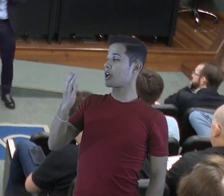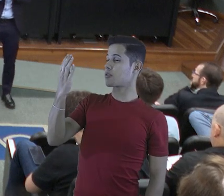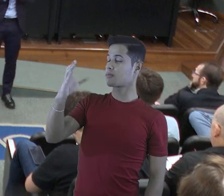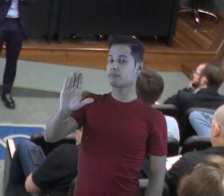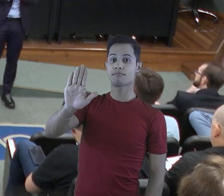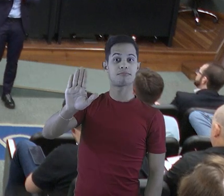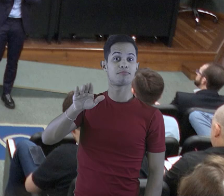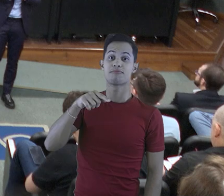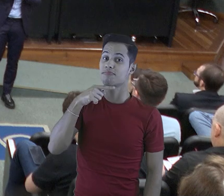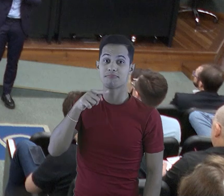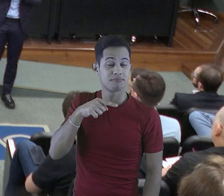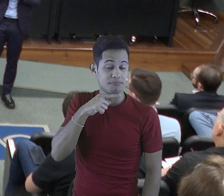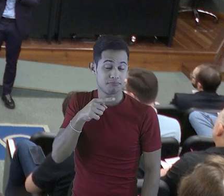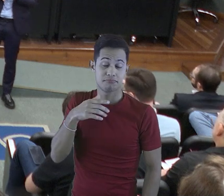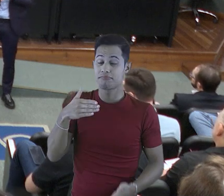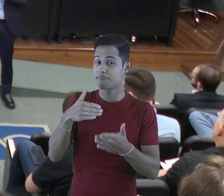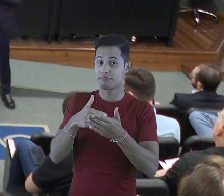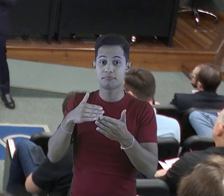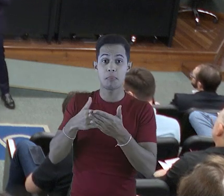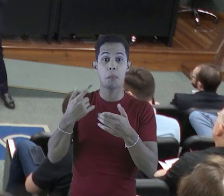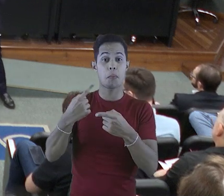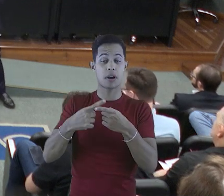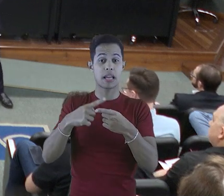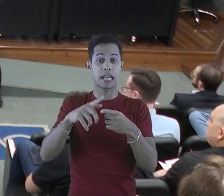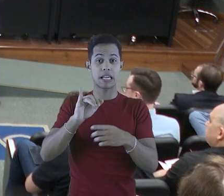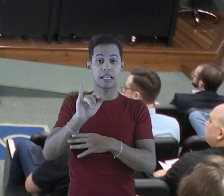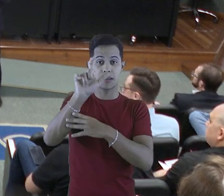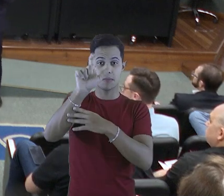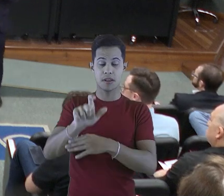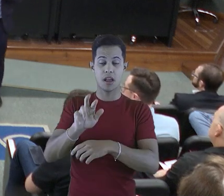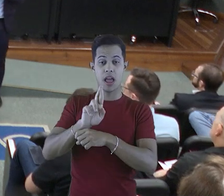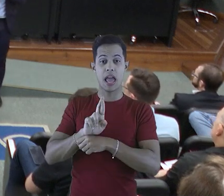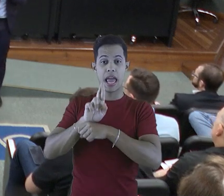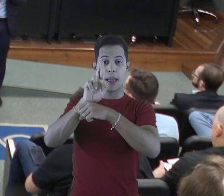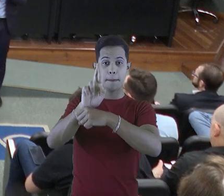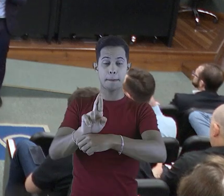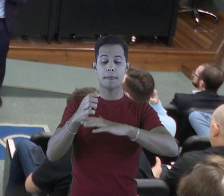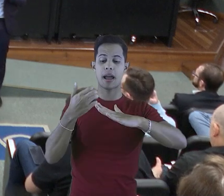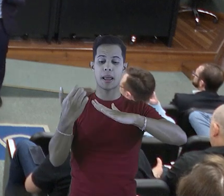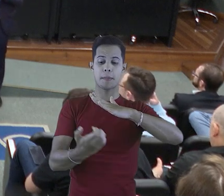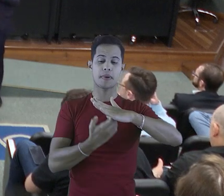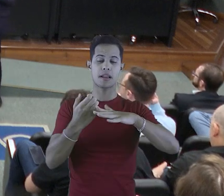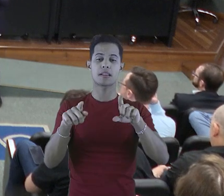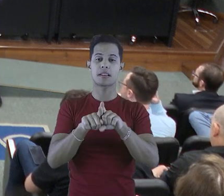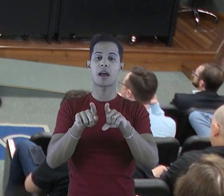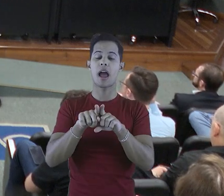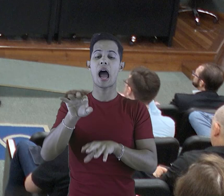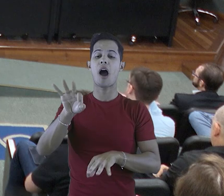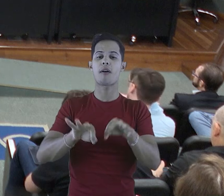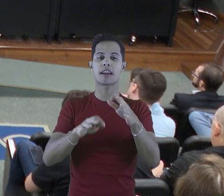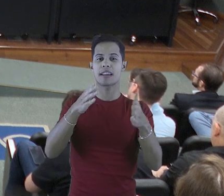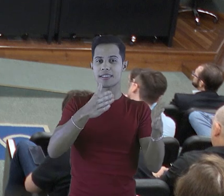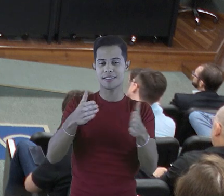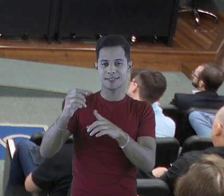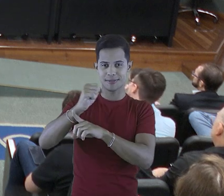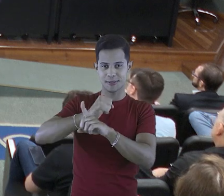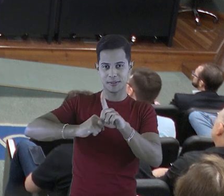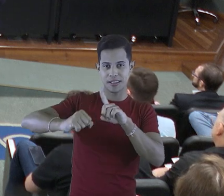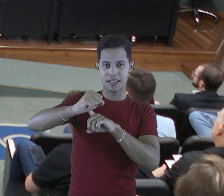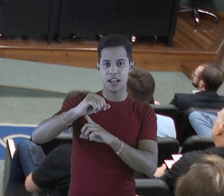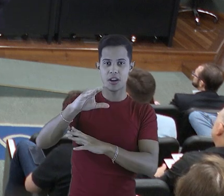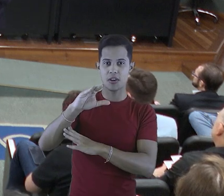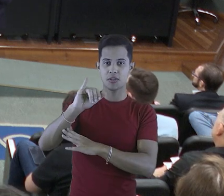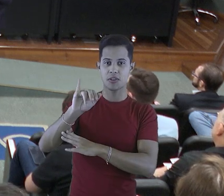Porque o simples fato dela representar a empresa, representar a organização da sociedade civil sem fins